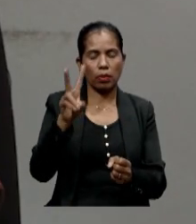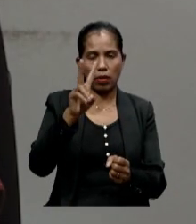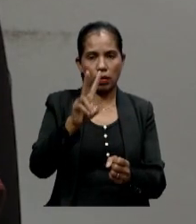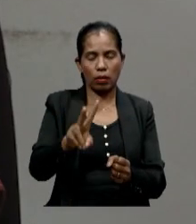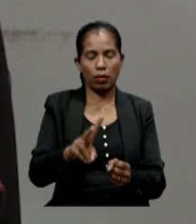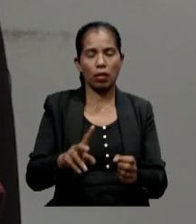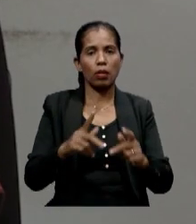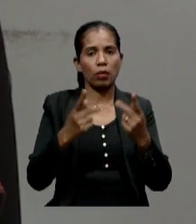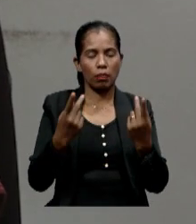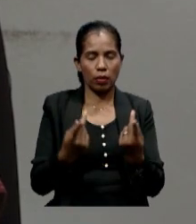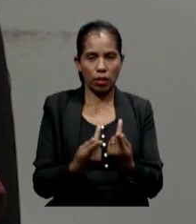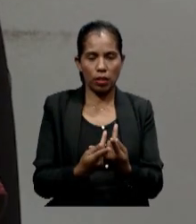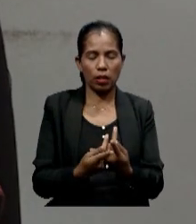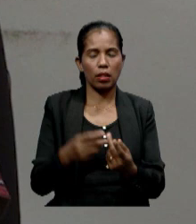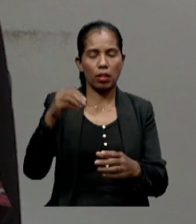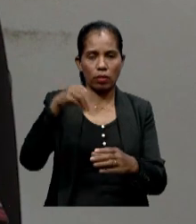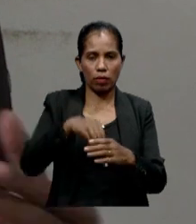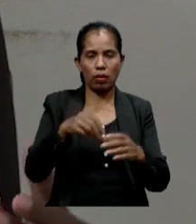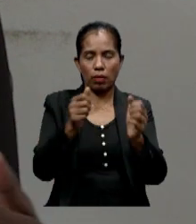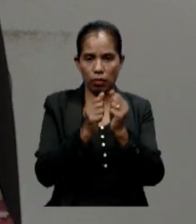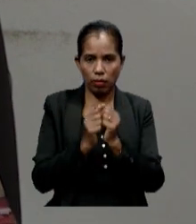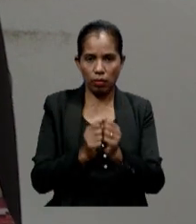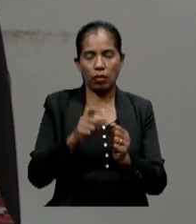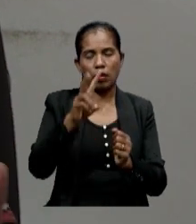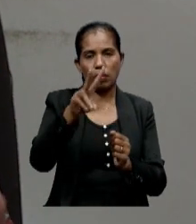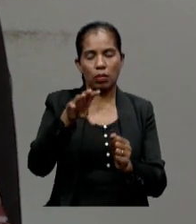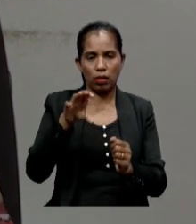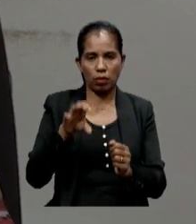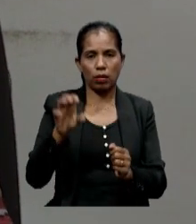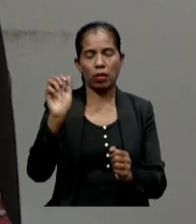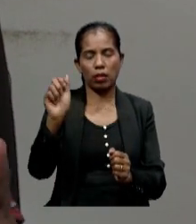empresa nacional nebe envolve hamutuk atus